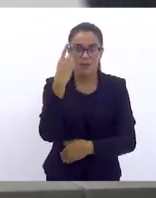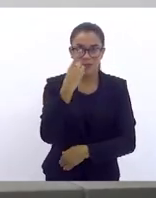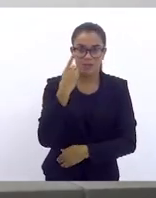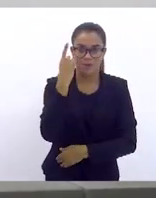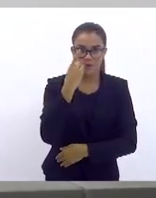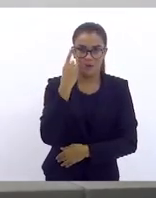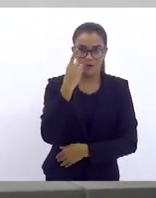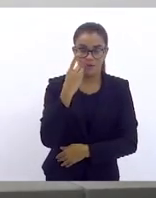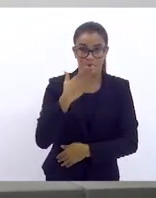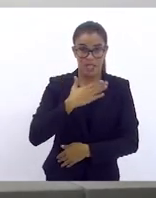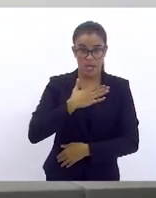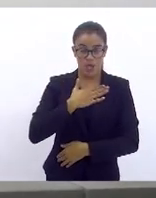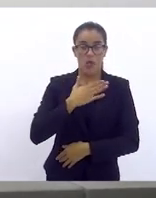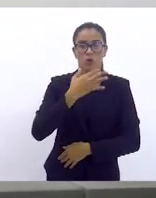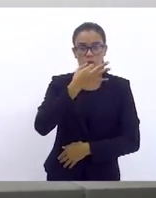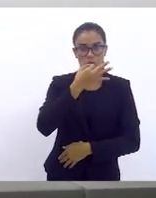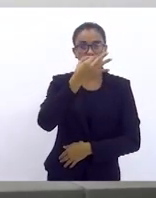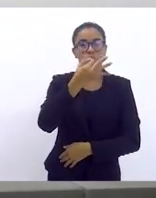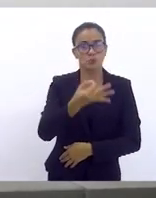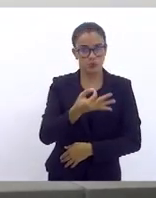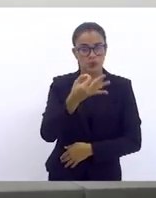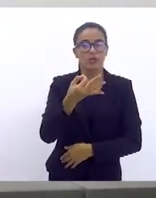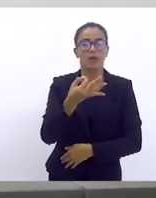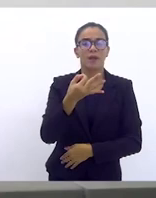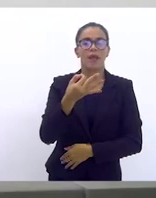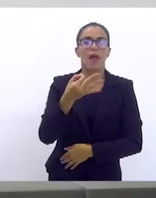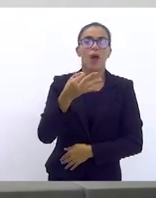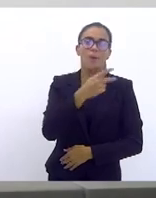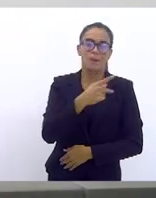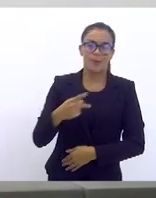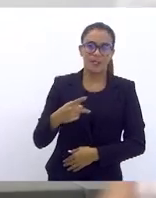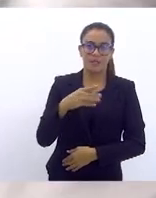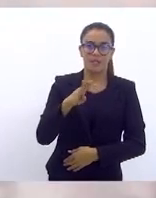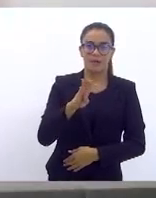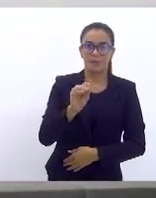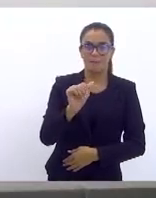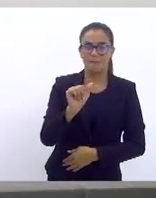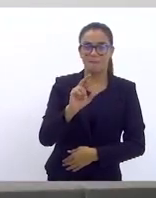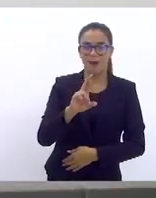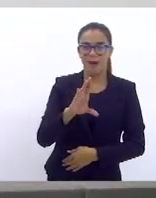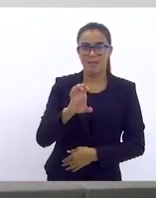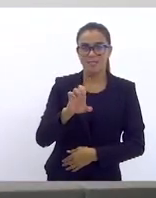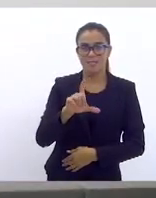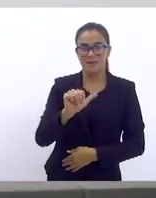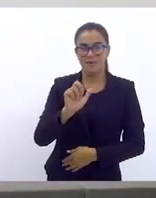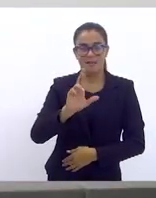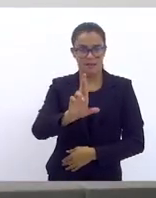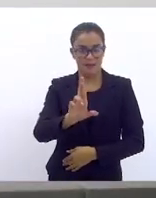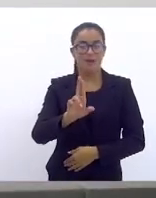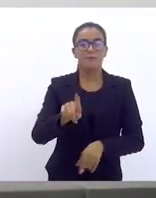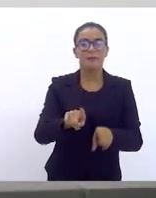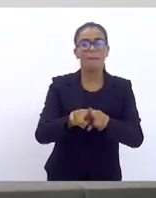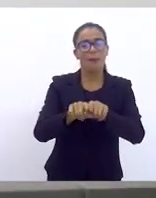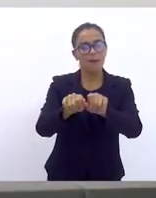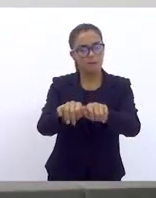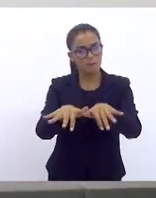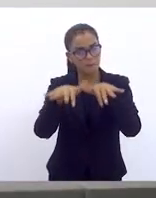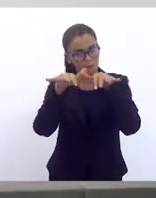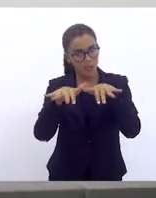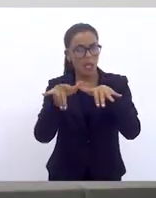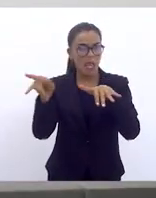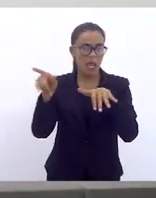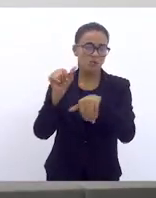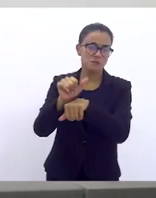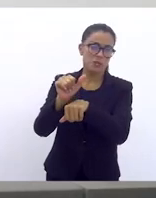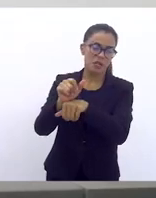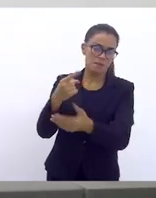inclusive sugerir ao presidente Bacelar que fizesse até em plenário ele ficou de marcar